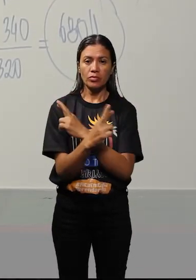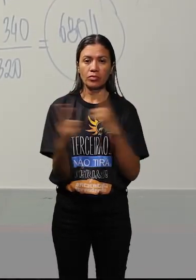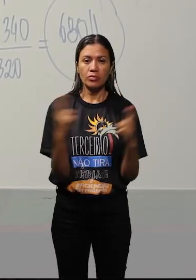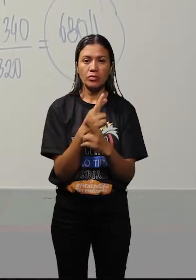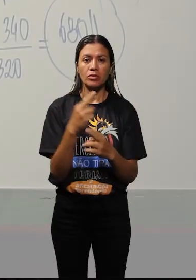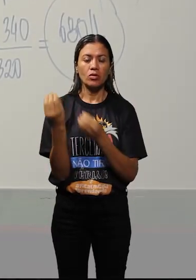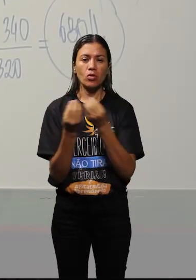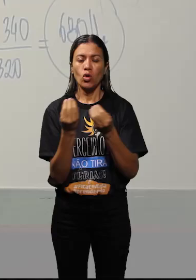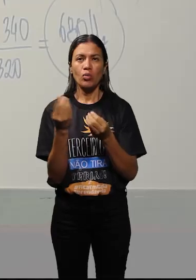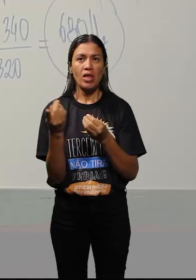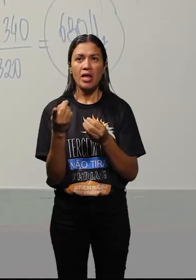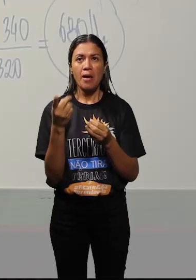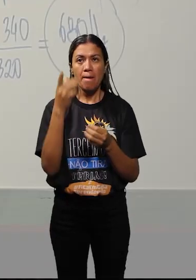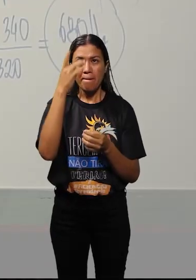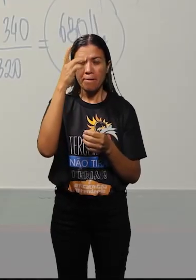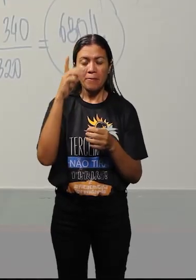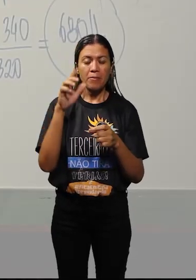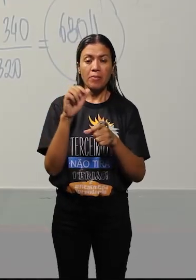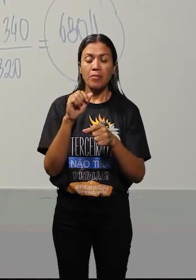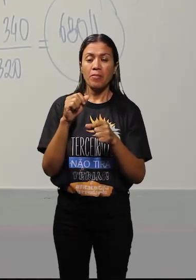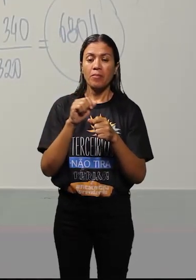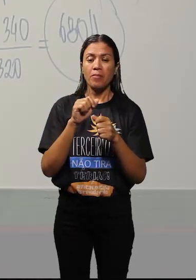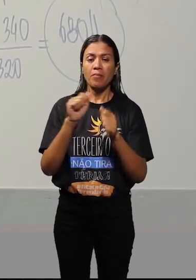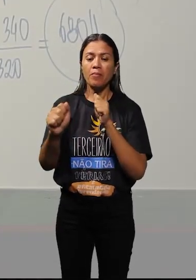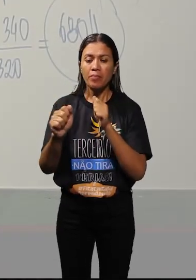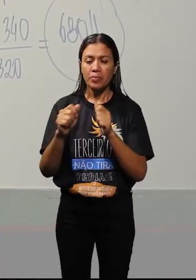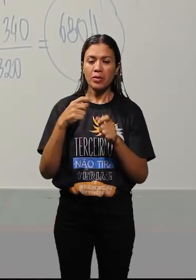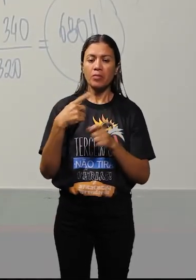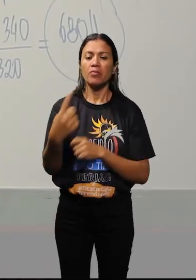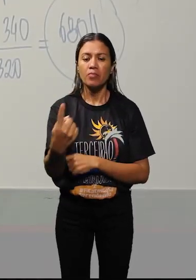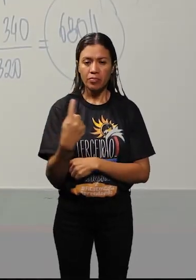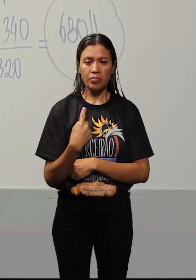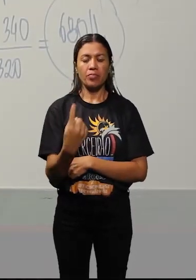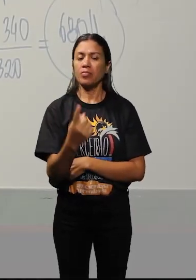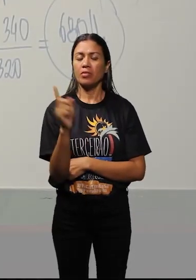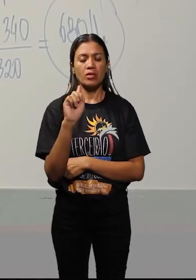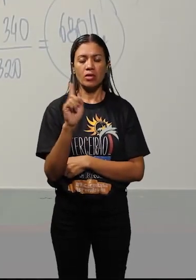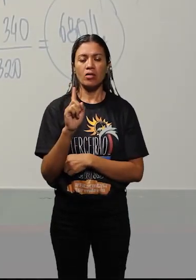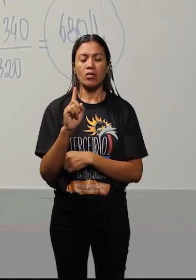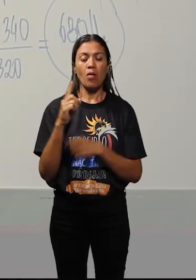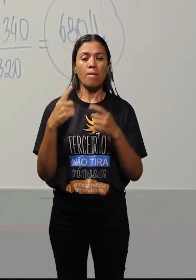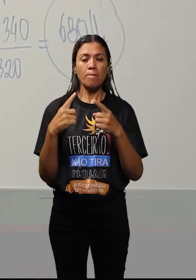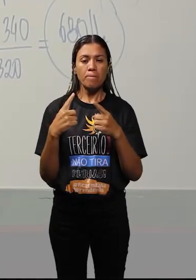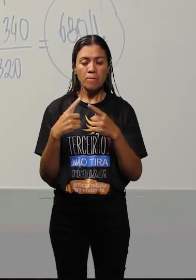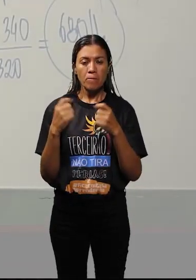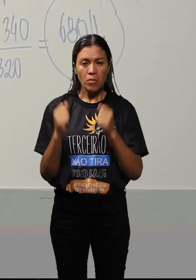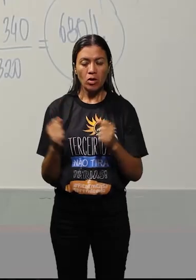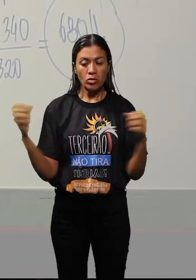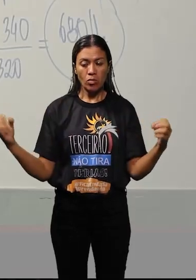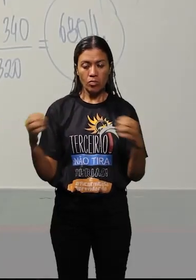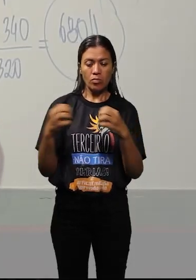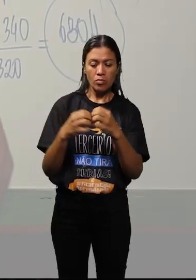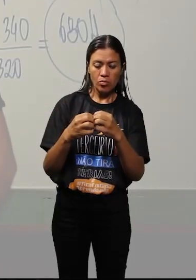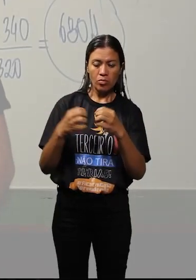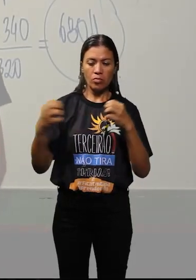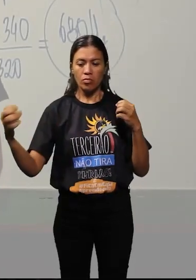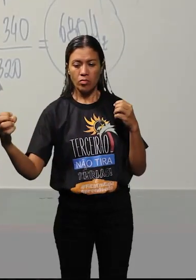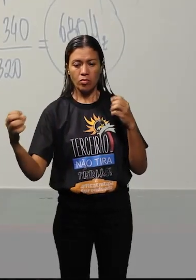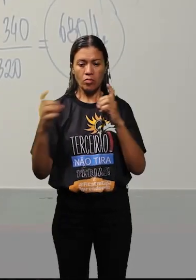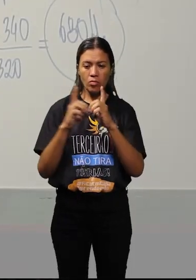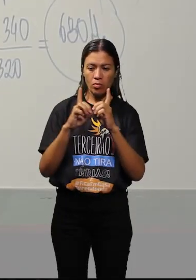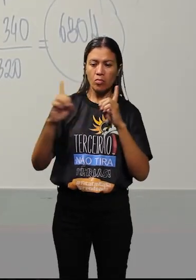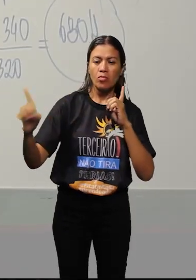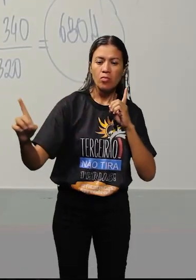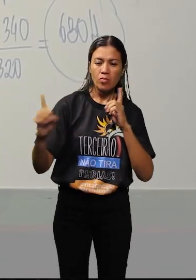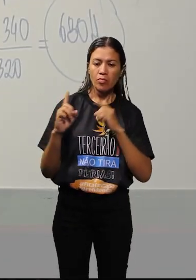independente de quem está andando, quem está parado. Só não pode estar os dois parados, né? Porque aí, nesse caso, velocidade igual a zero para os dois não teria movimento relativo entre